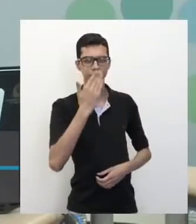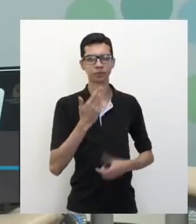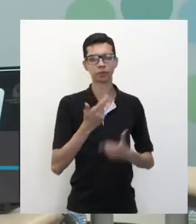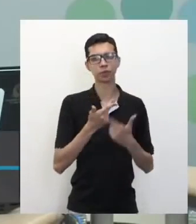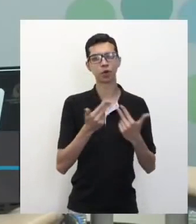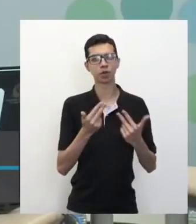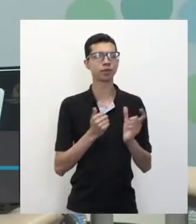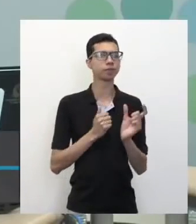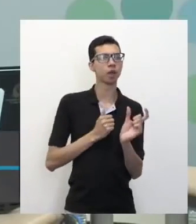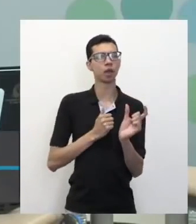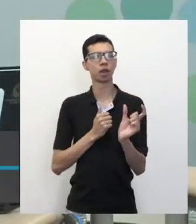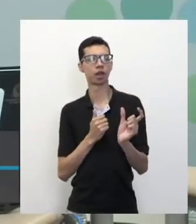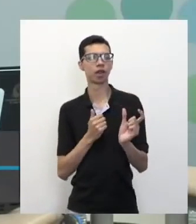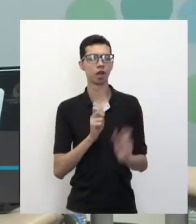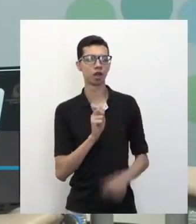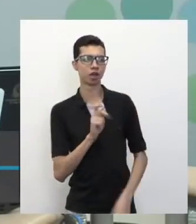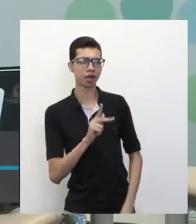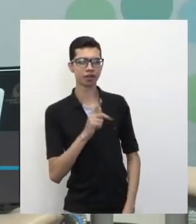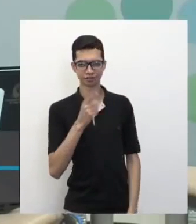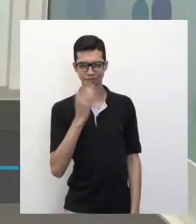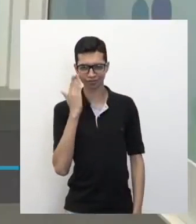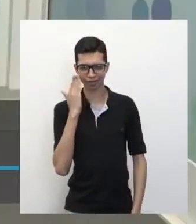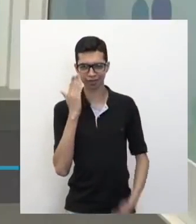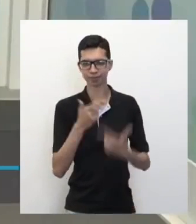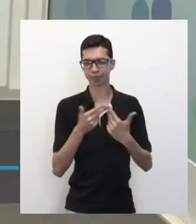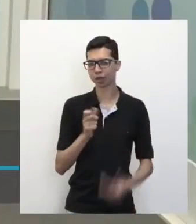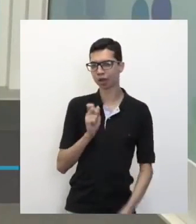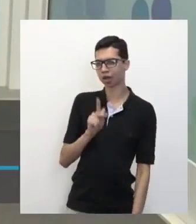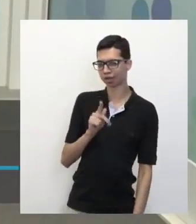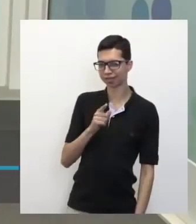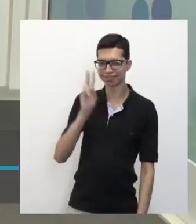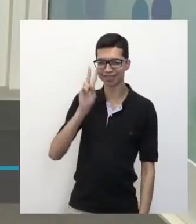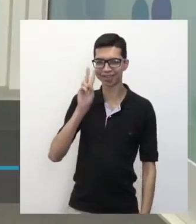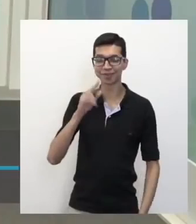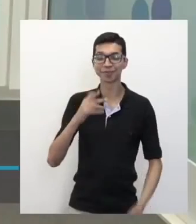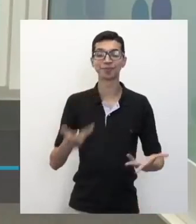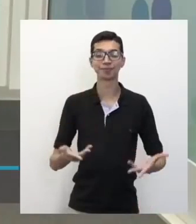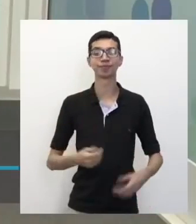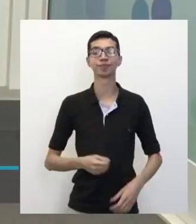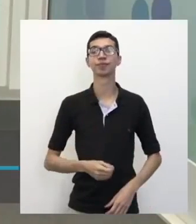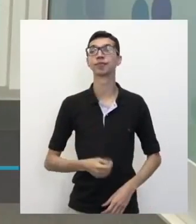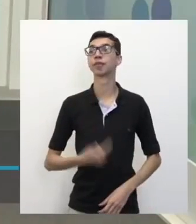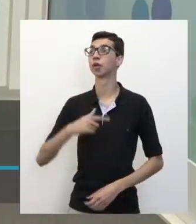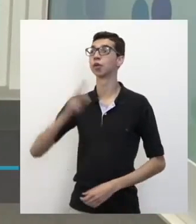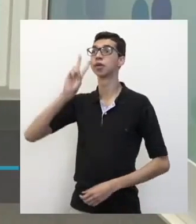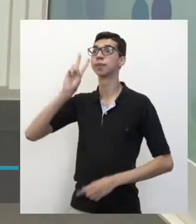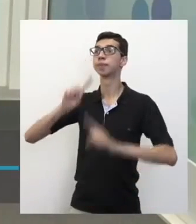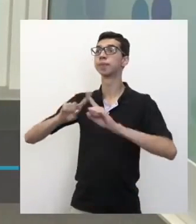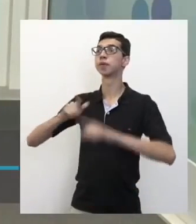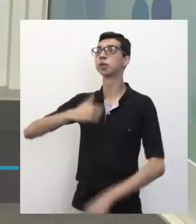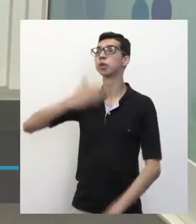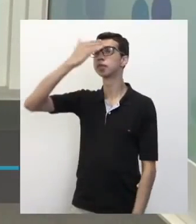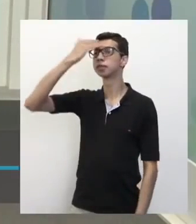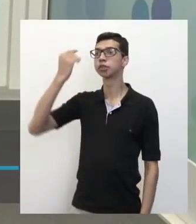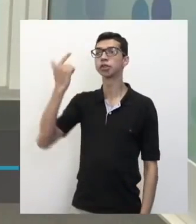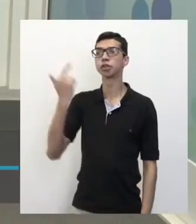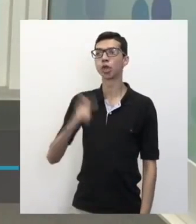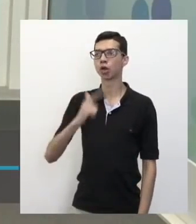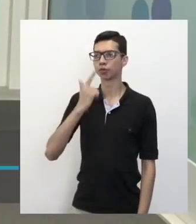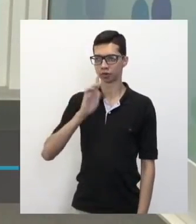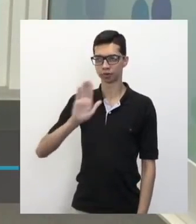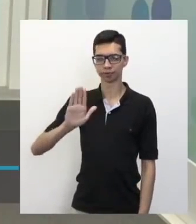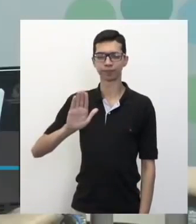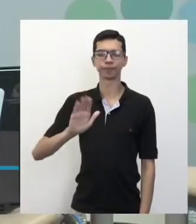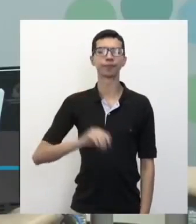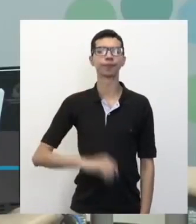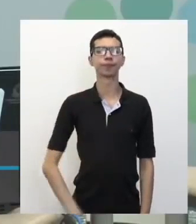uma intertextualidade com essa música. Que E eu música é esqueci essa, de colocar, gente? eu lembrei e esqueci de novo. Vamos lá. Olha, tudo.